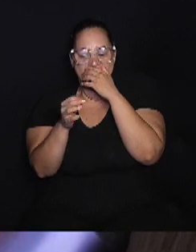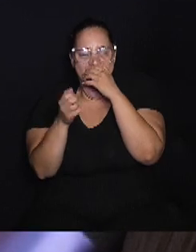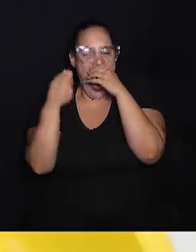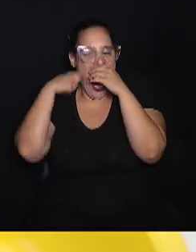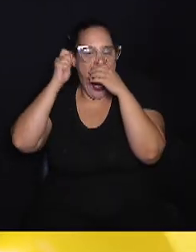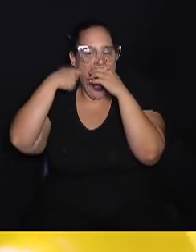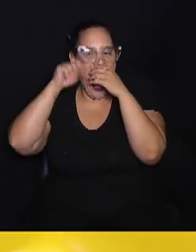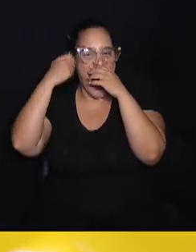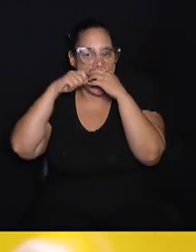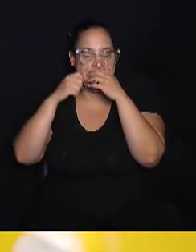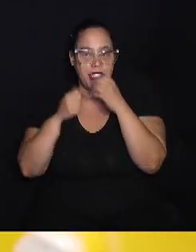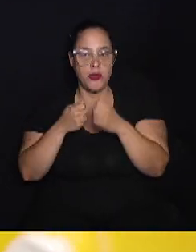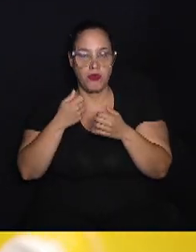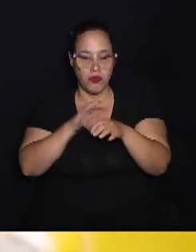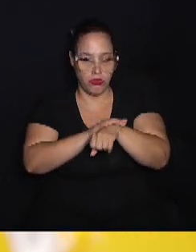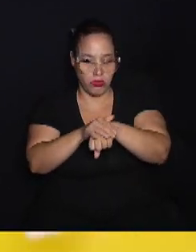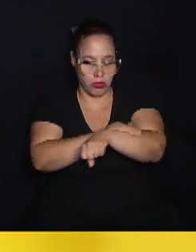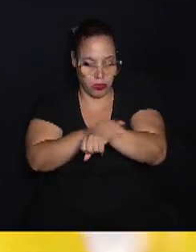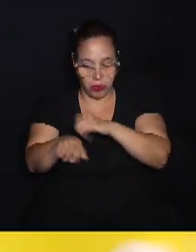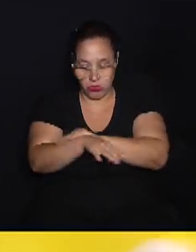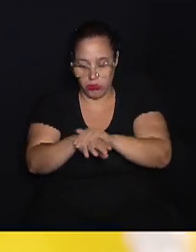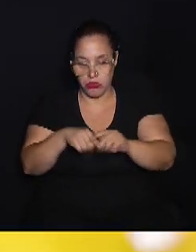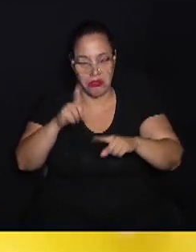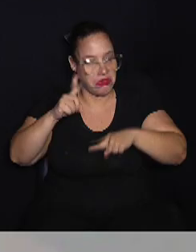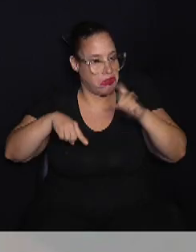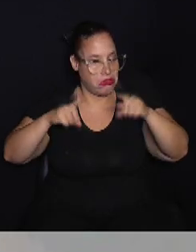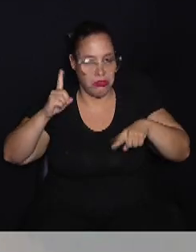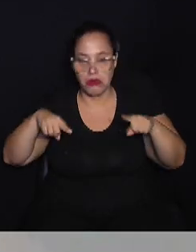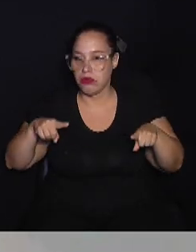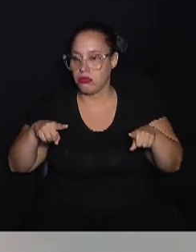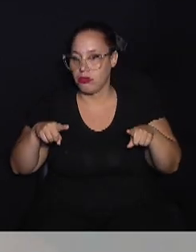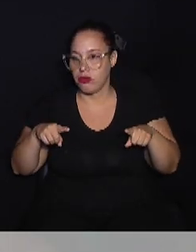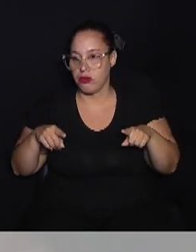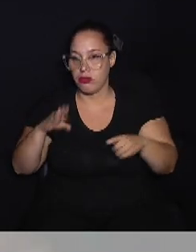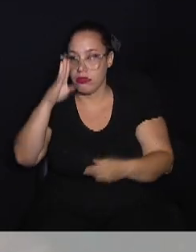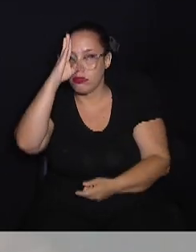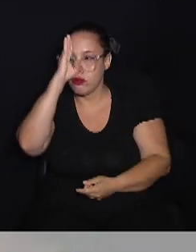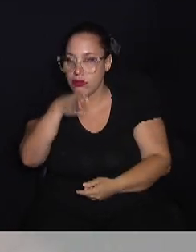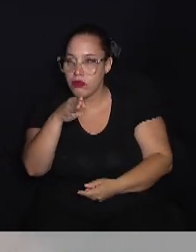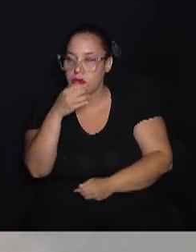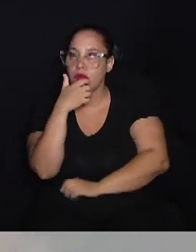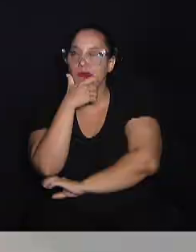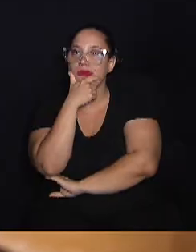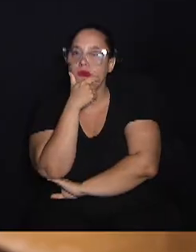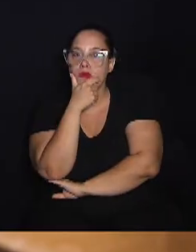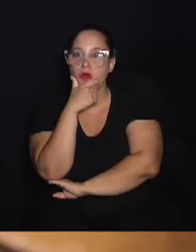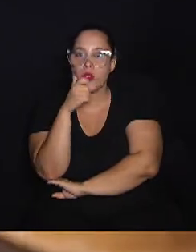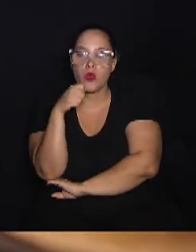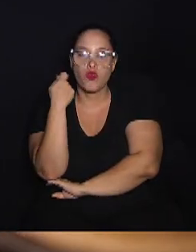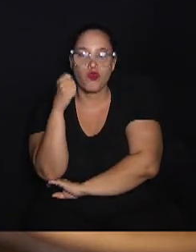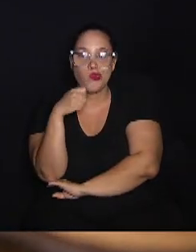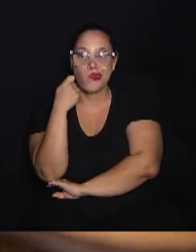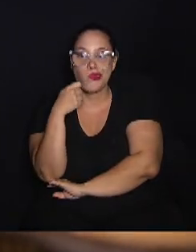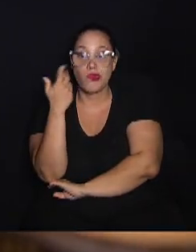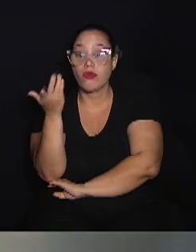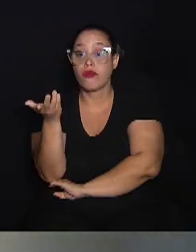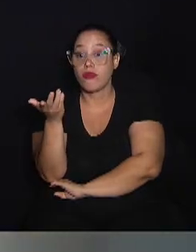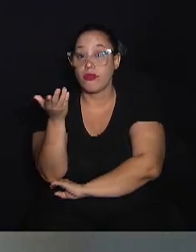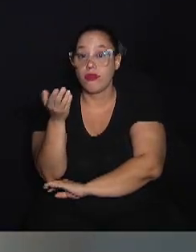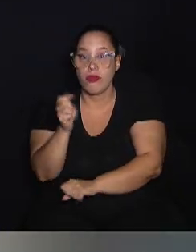maquiagem cremes em diversas substâncias aí principalmente dessa parte cosmética